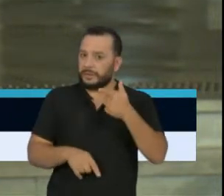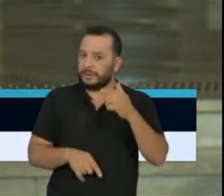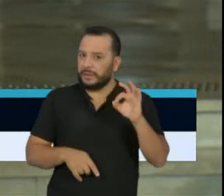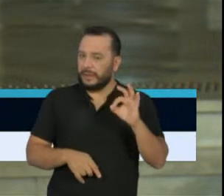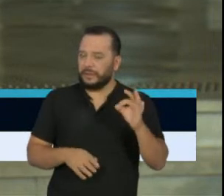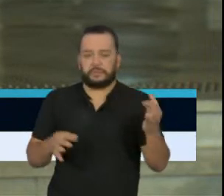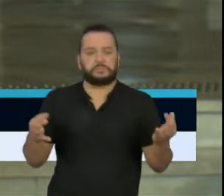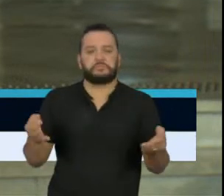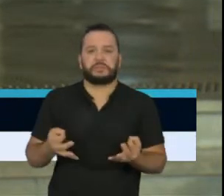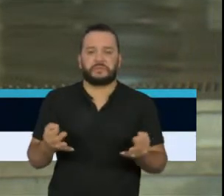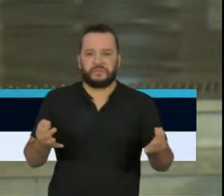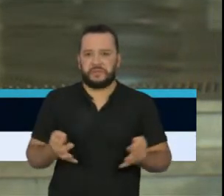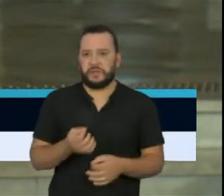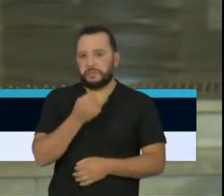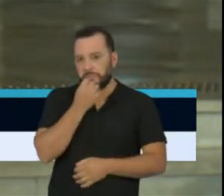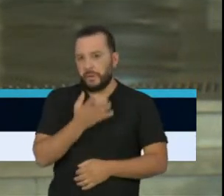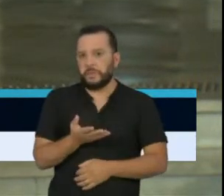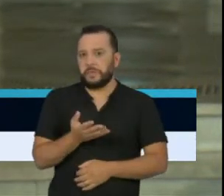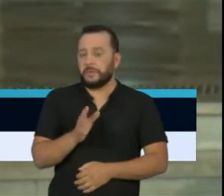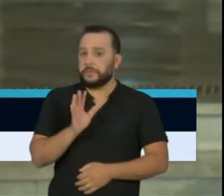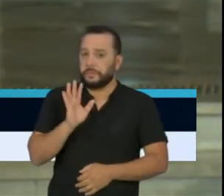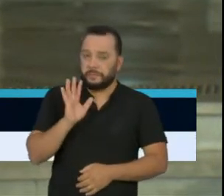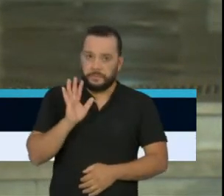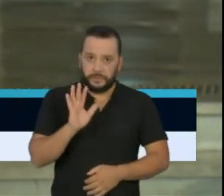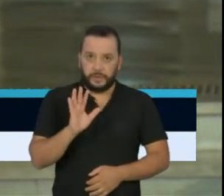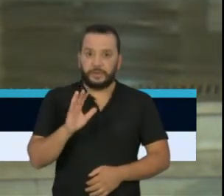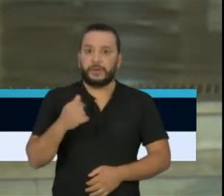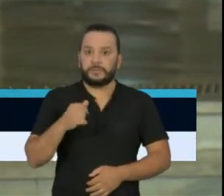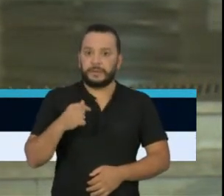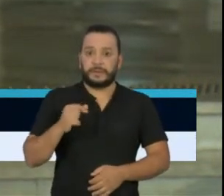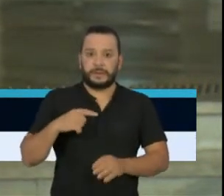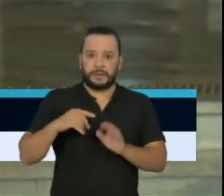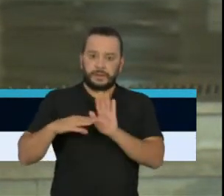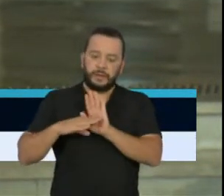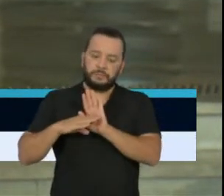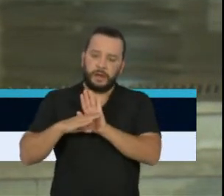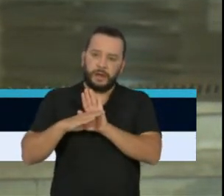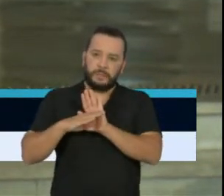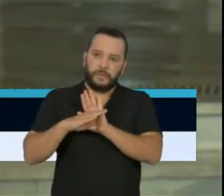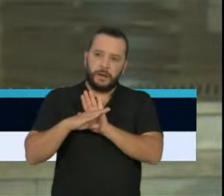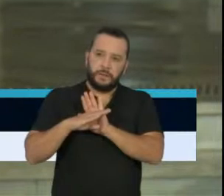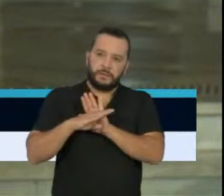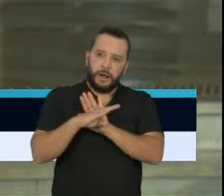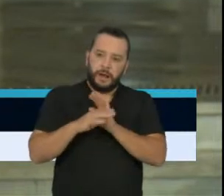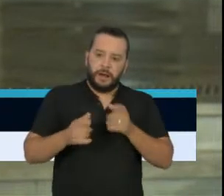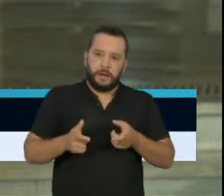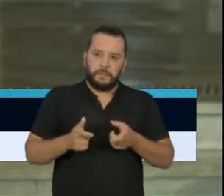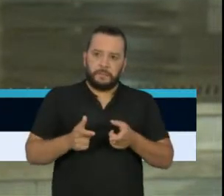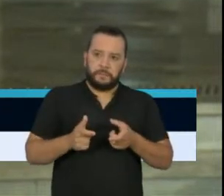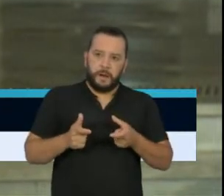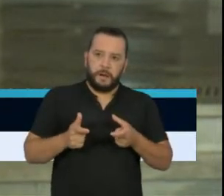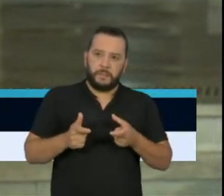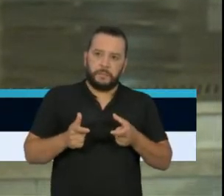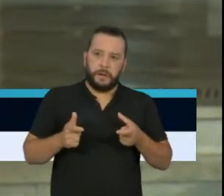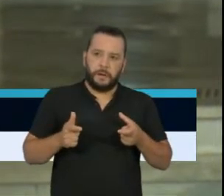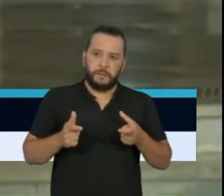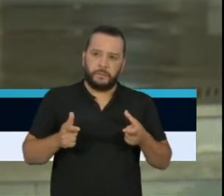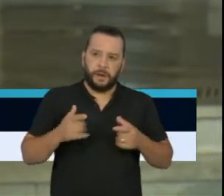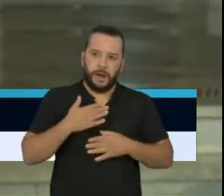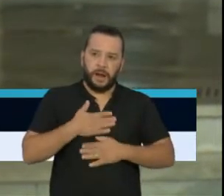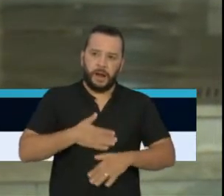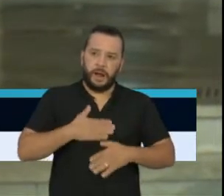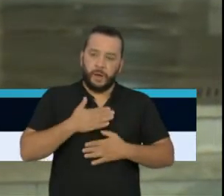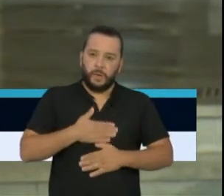continue mesmo num crescimento, numa velocidade mais baixa, e com isso o sistema de saúde não